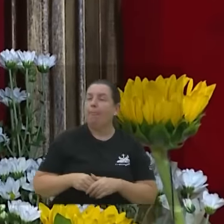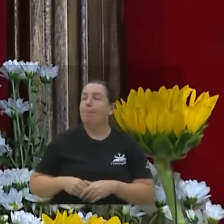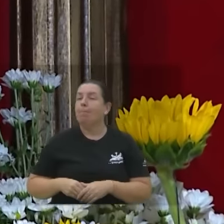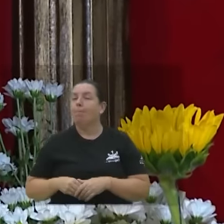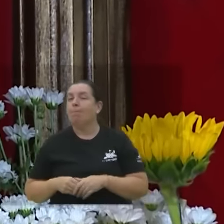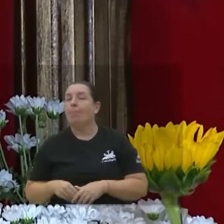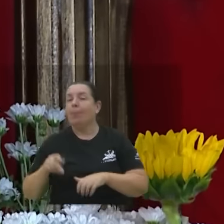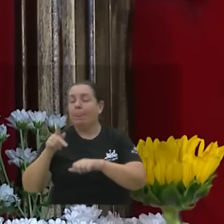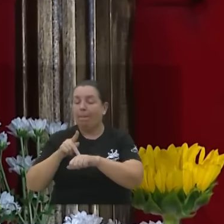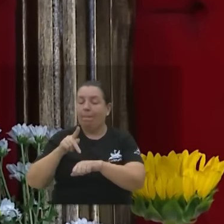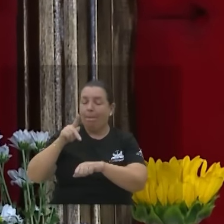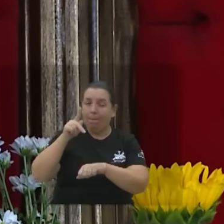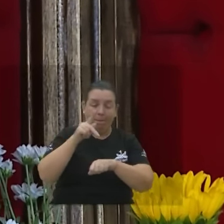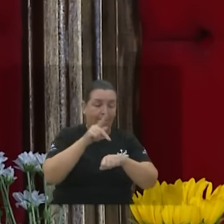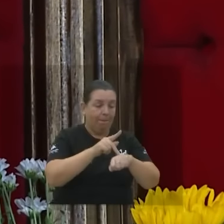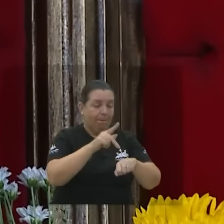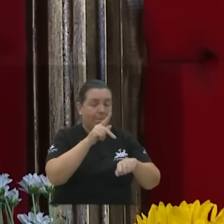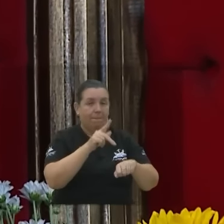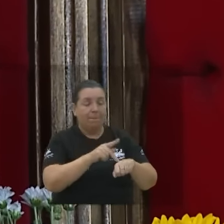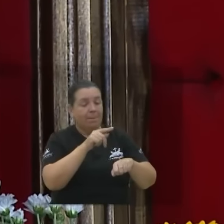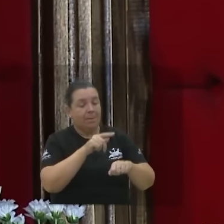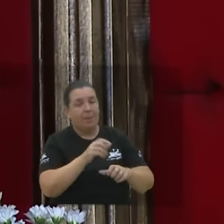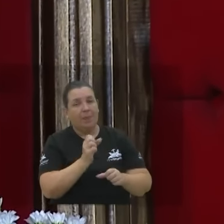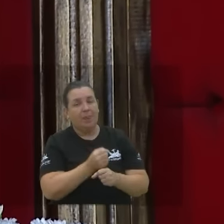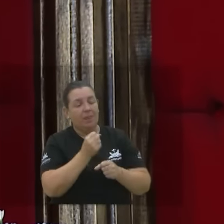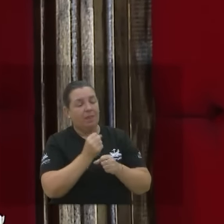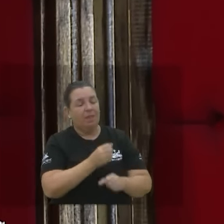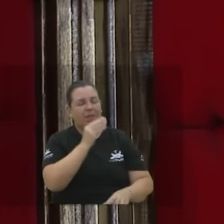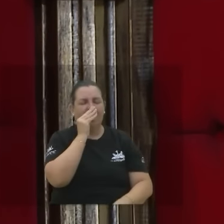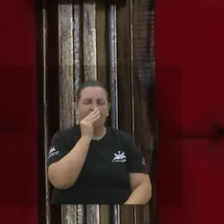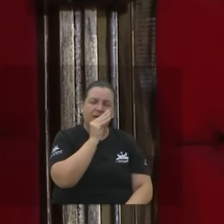A pedra que os pedreiros